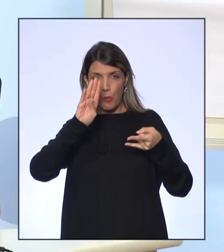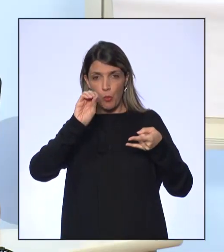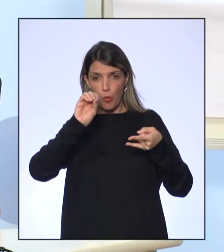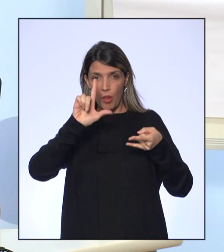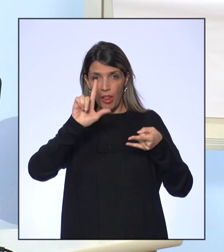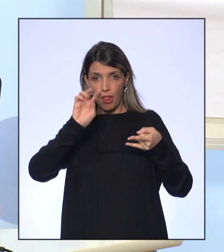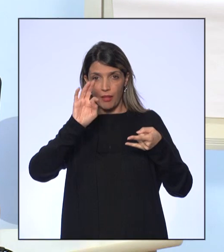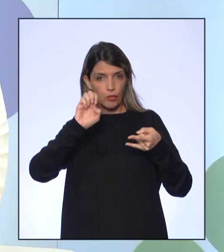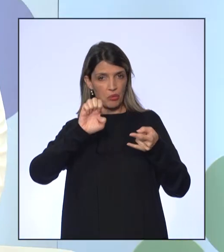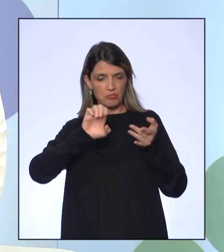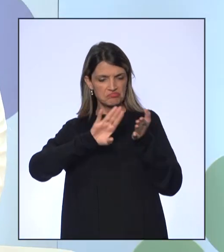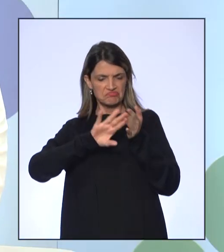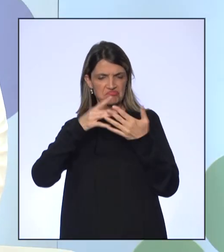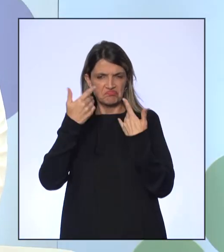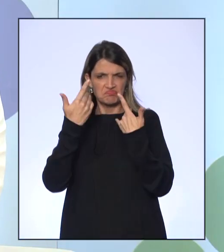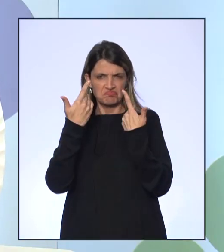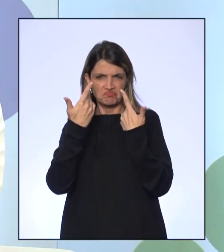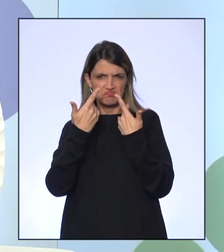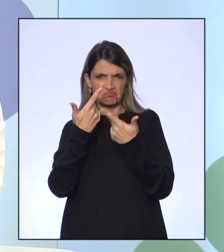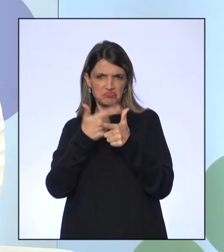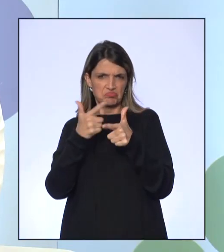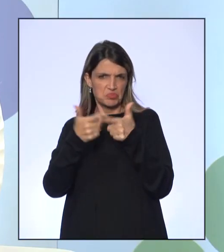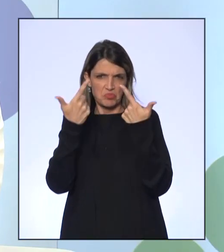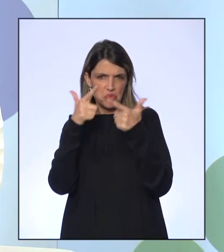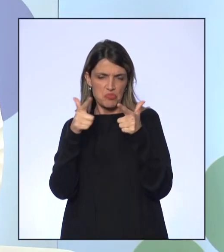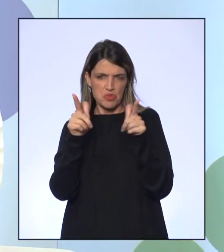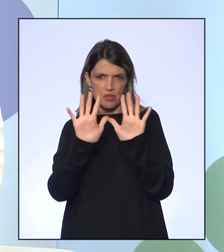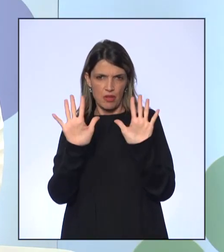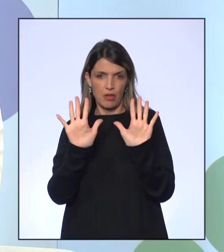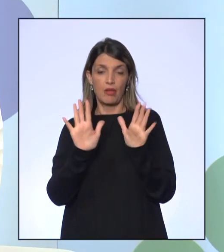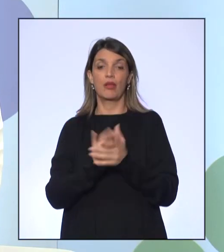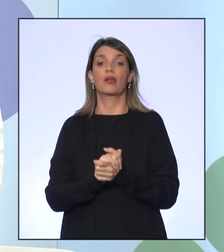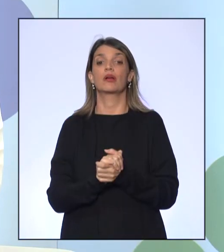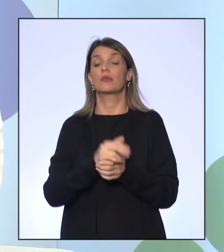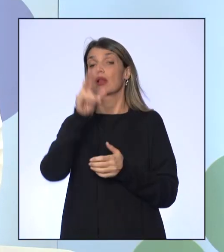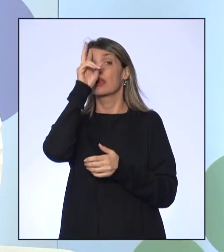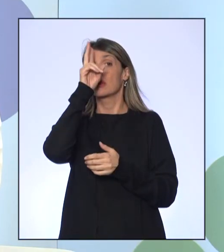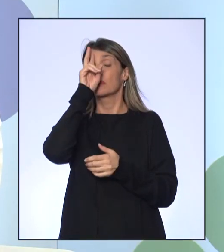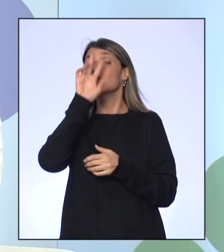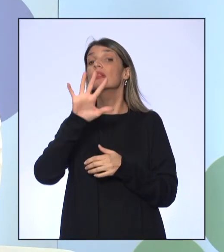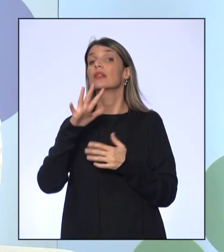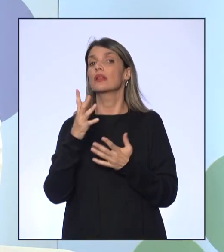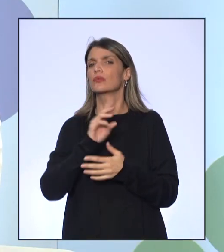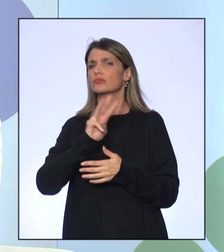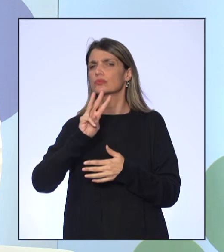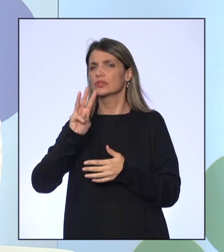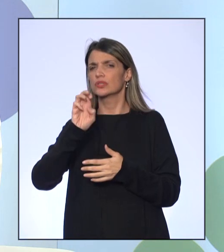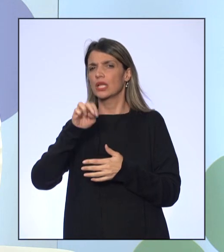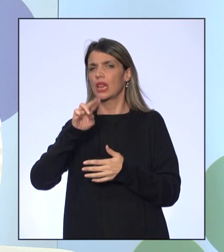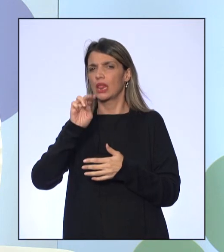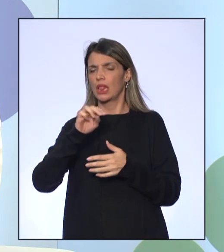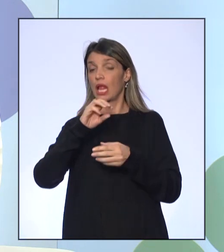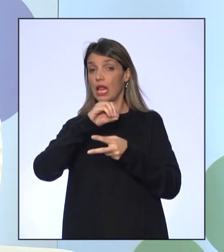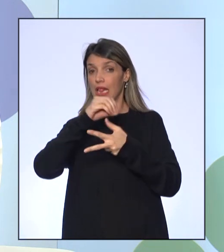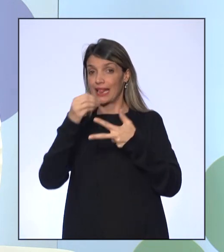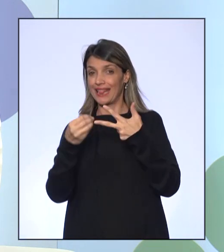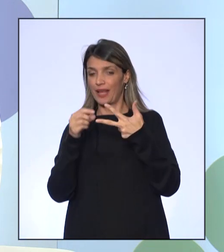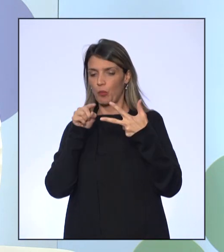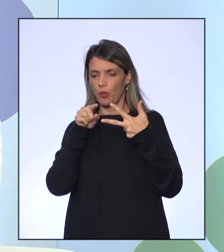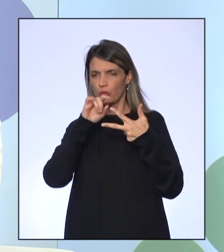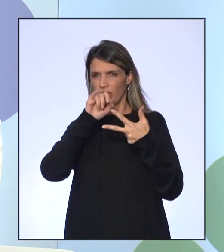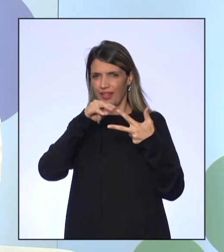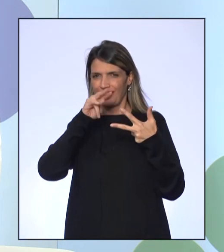boleto no final é só desconsiderar tá e eu vou só para que vocês relembrarem o site enem ponto inep